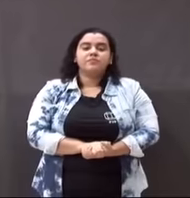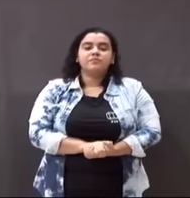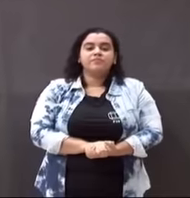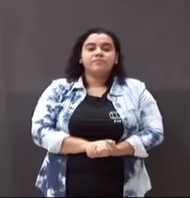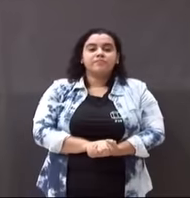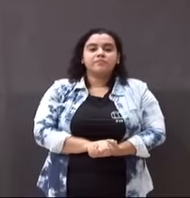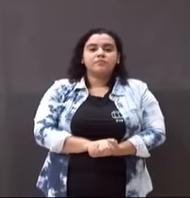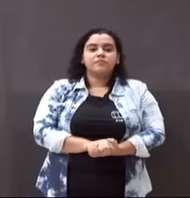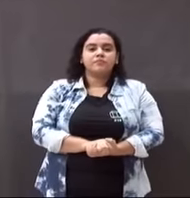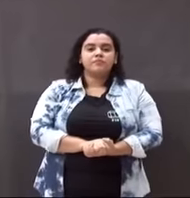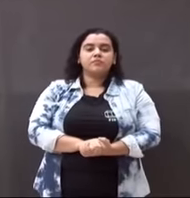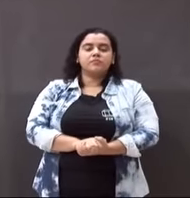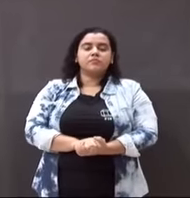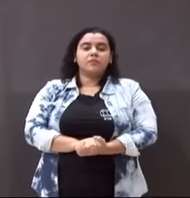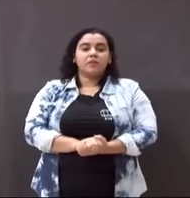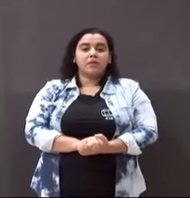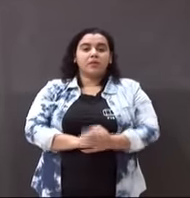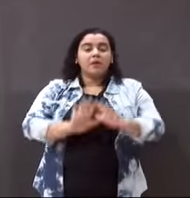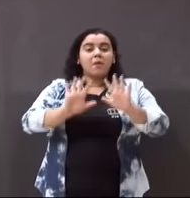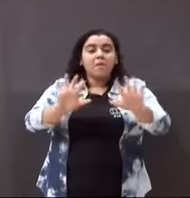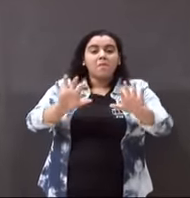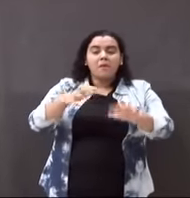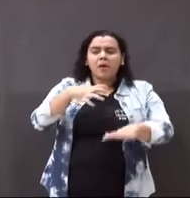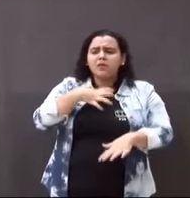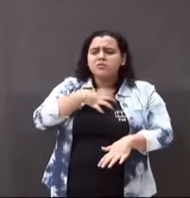Mas estou ouvindo alguém dizer: